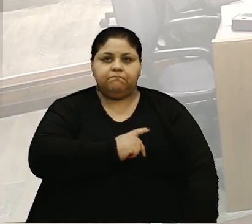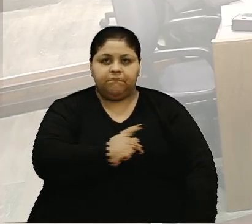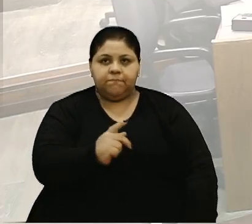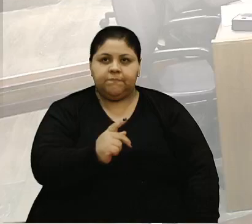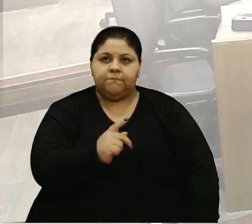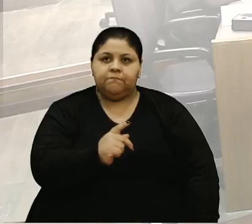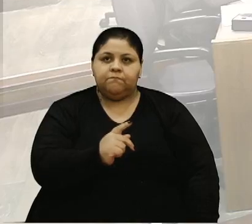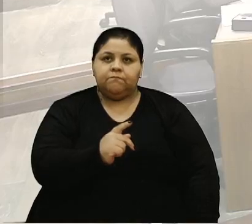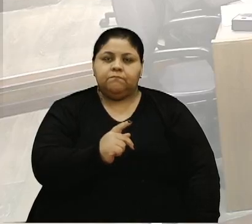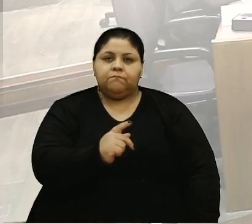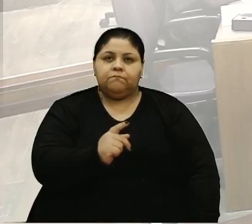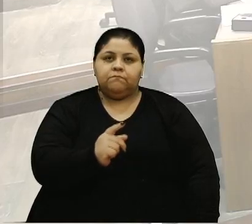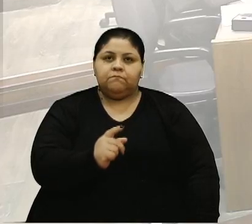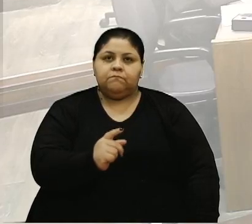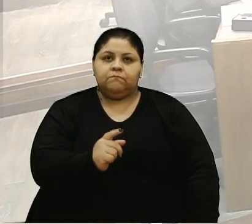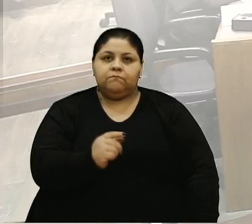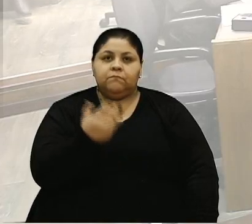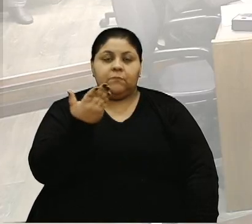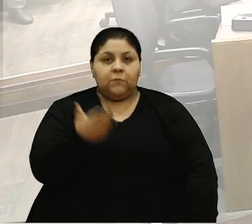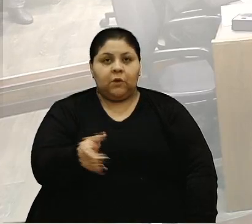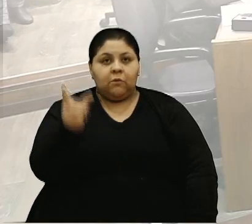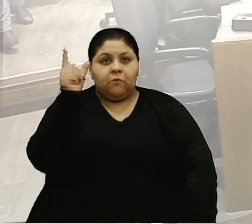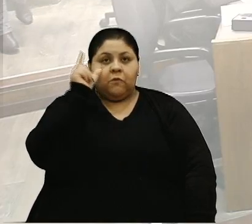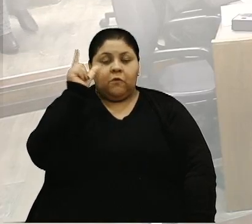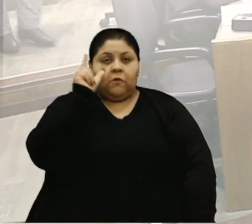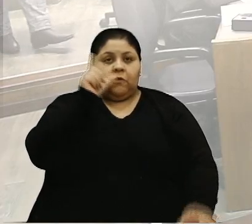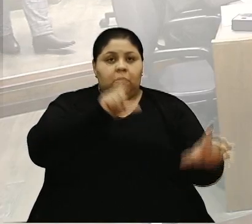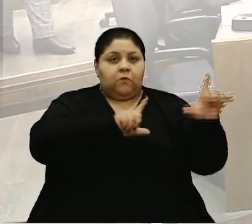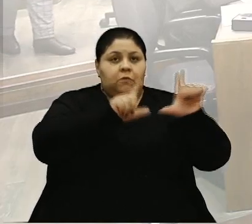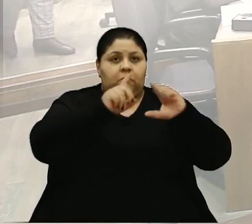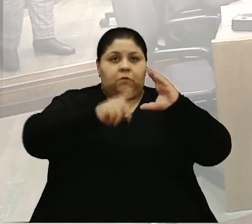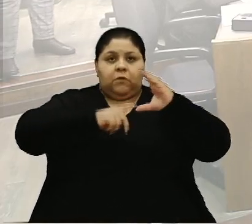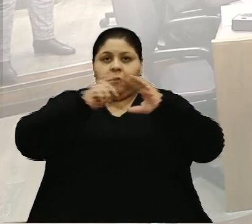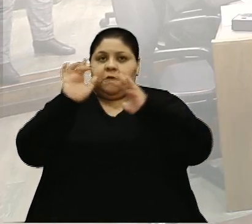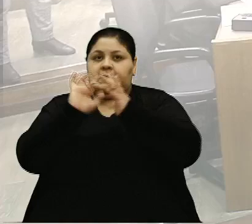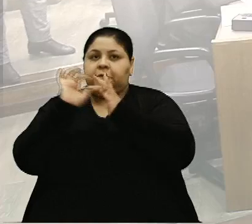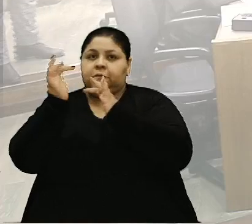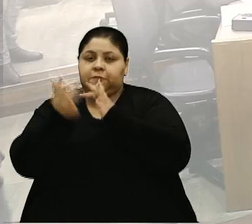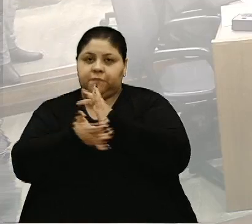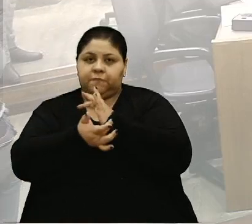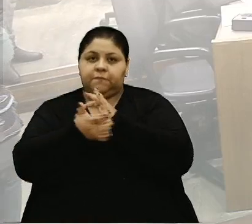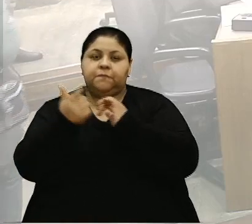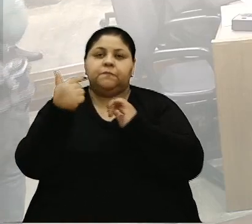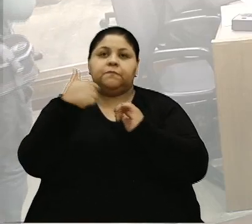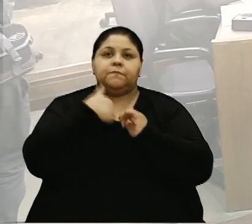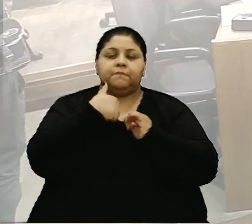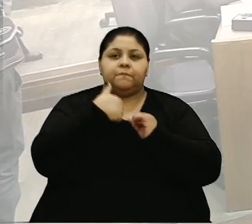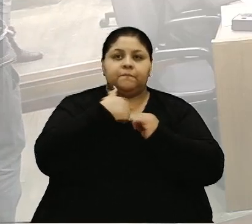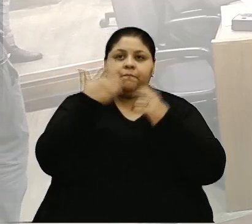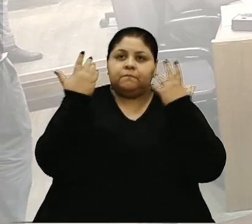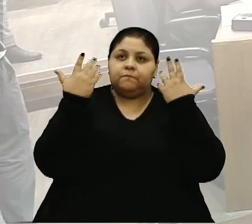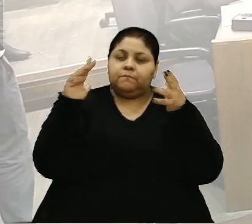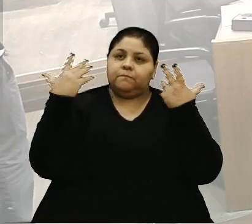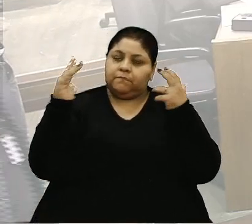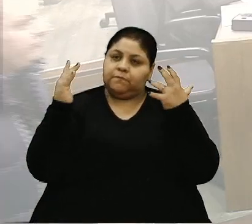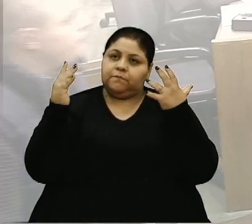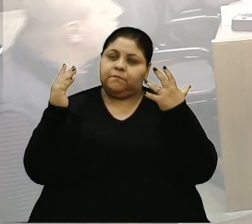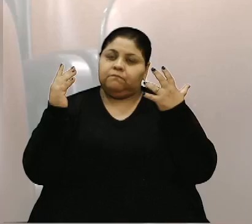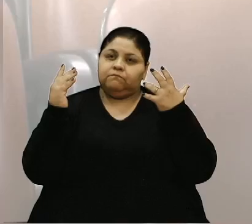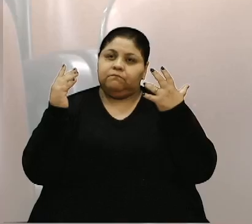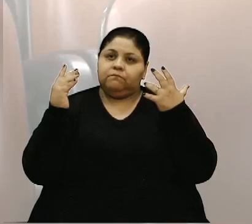cumprimento você que está nos assistindo através da TV Câmara, da rede social. Meu voto de congratulação hoje vai